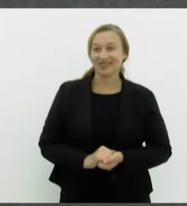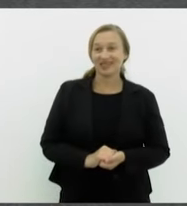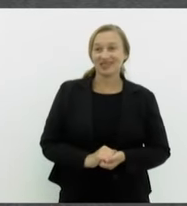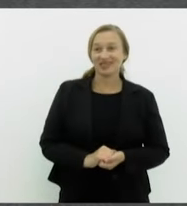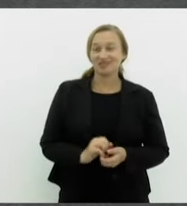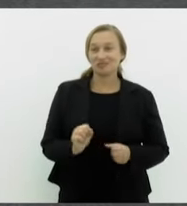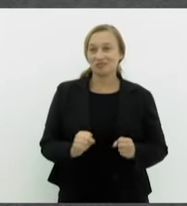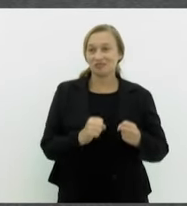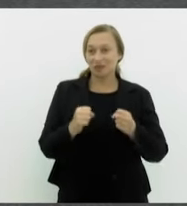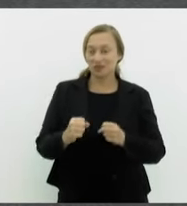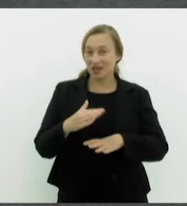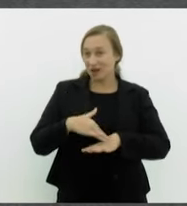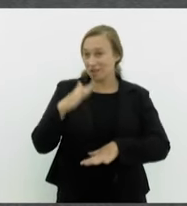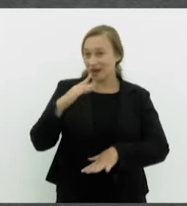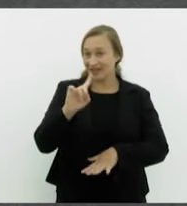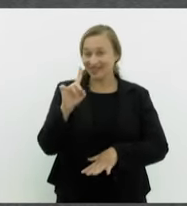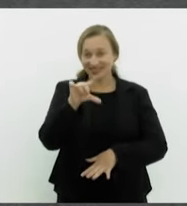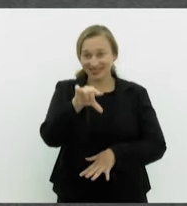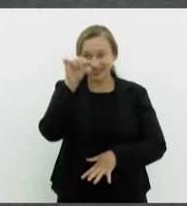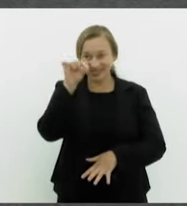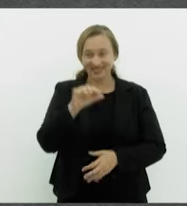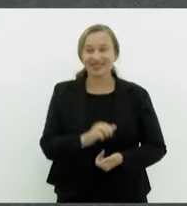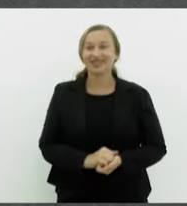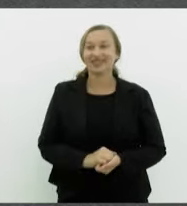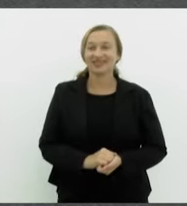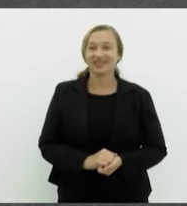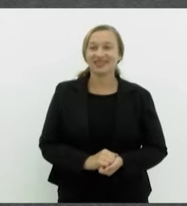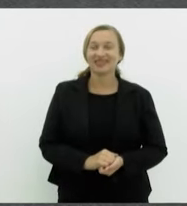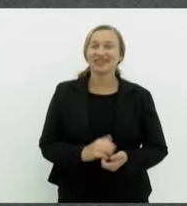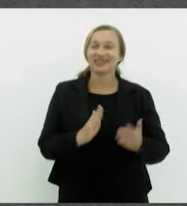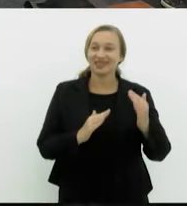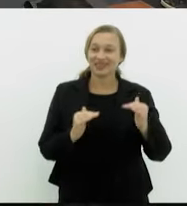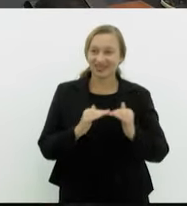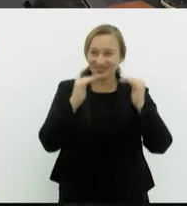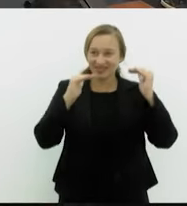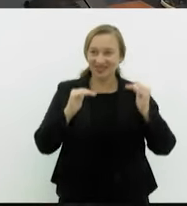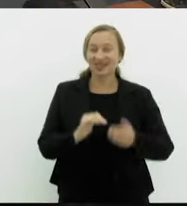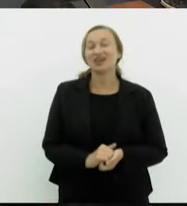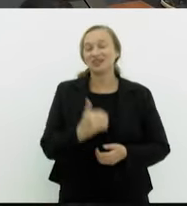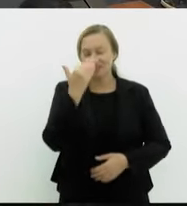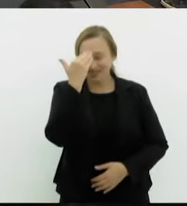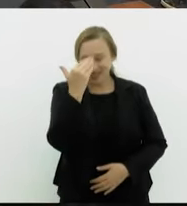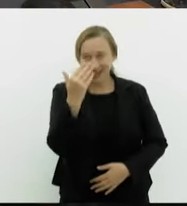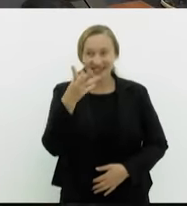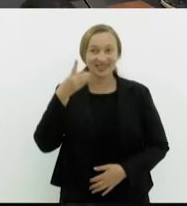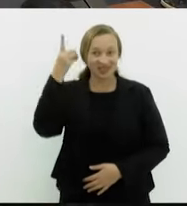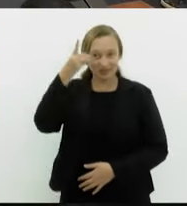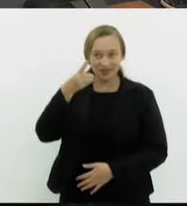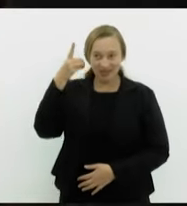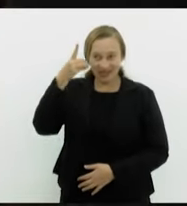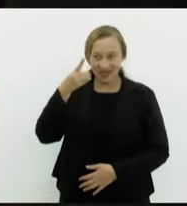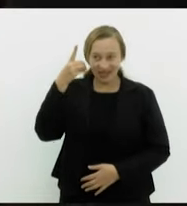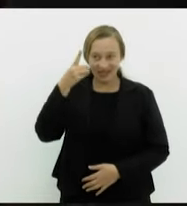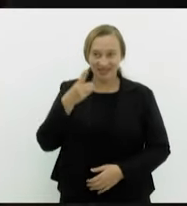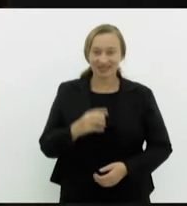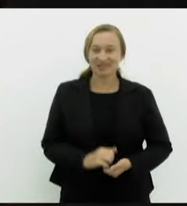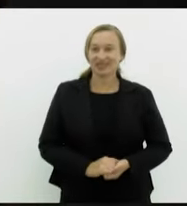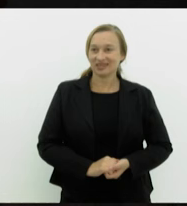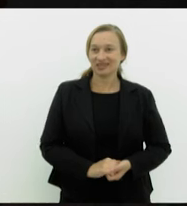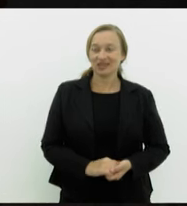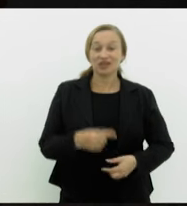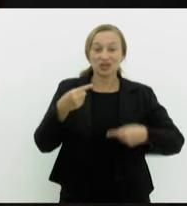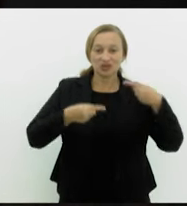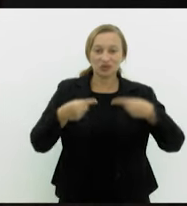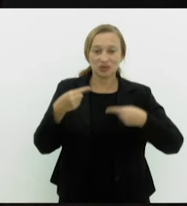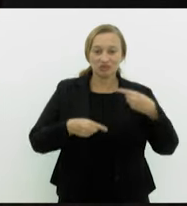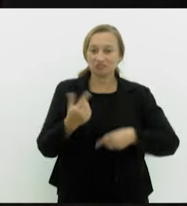Poder maior, não eleitos, o parecer é favorável. Muito obrigado, deputado Luiz. Com o parecer emitido, em